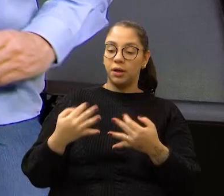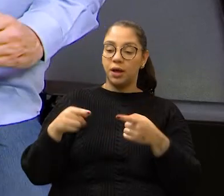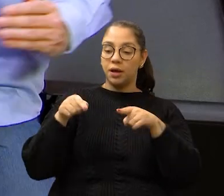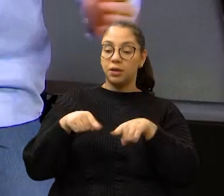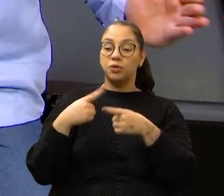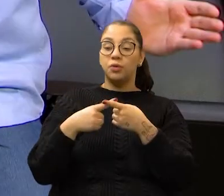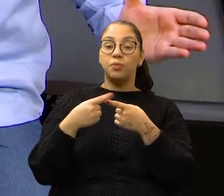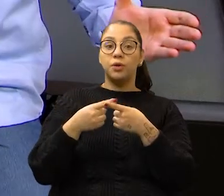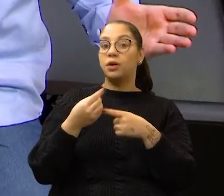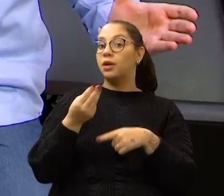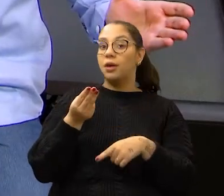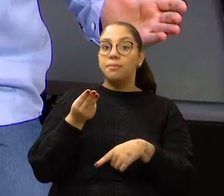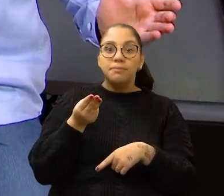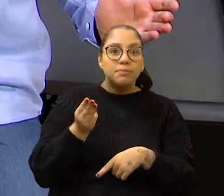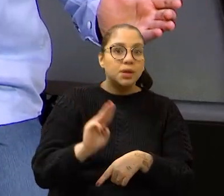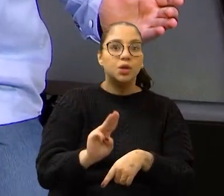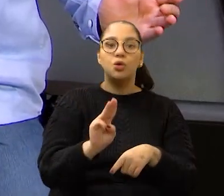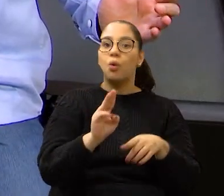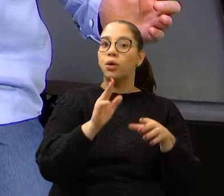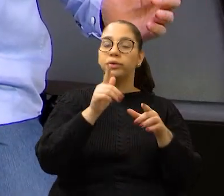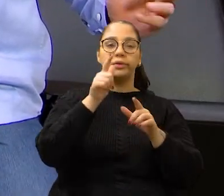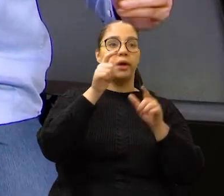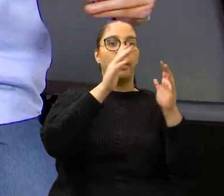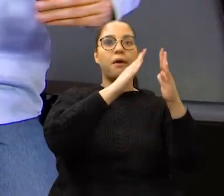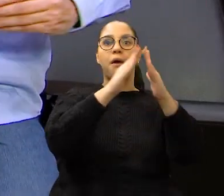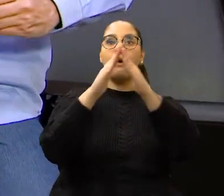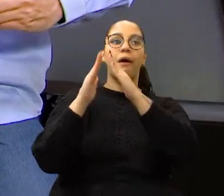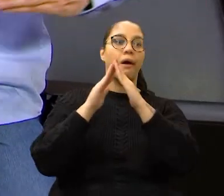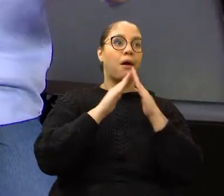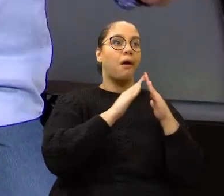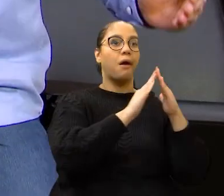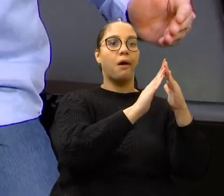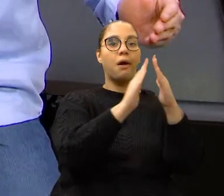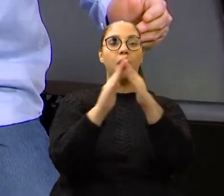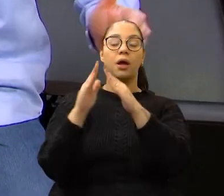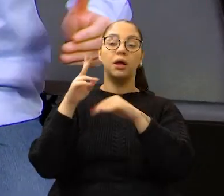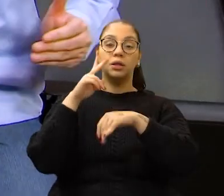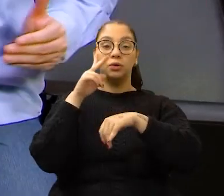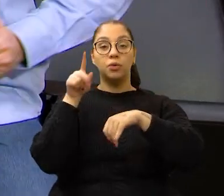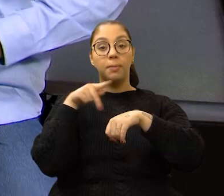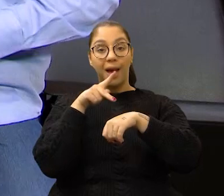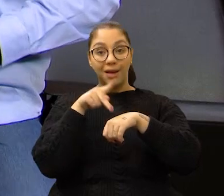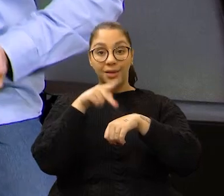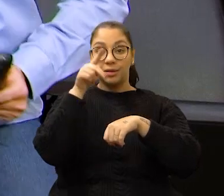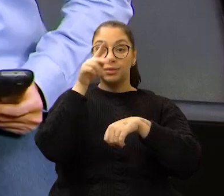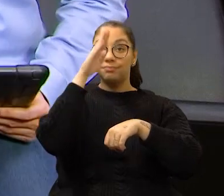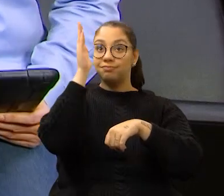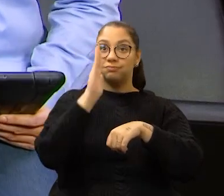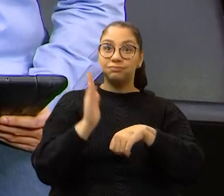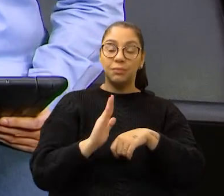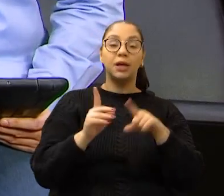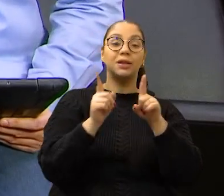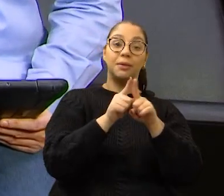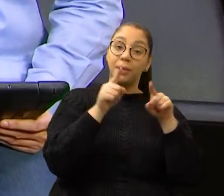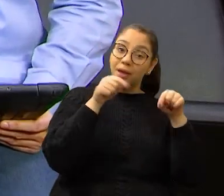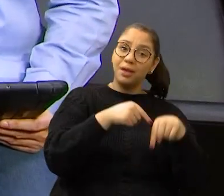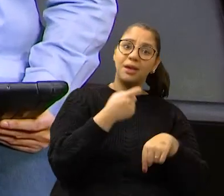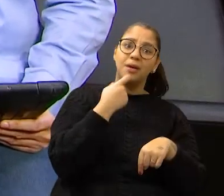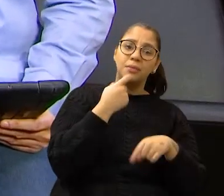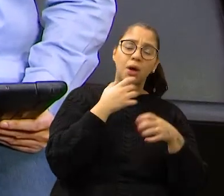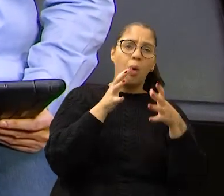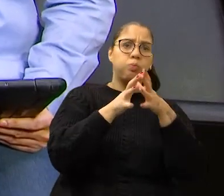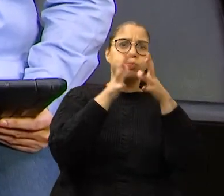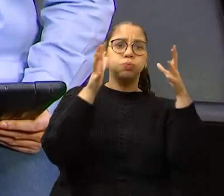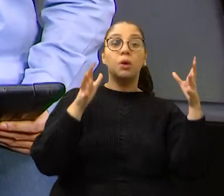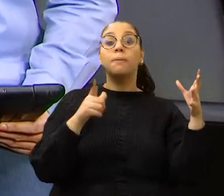Porque milhões de residências por todo o país e milhares de pessoas aqui na cidade de Campinas têm animais domésticos.